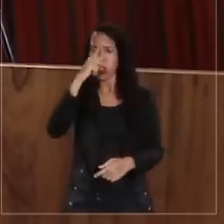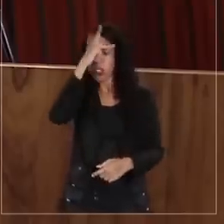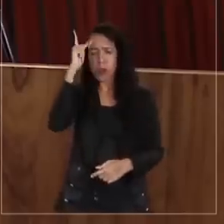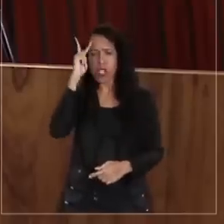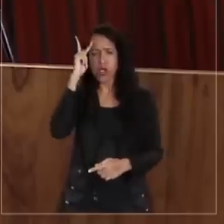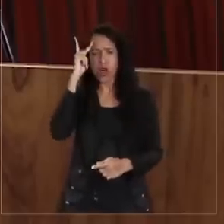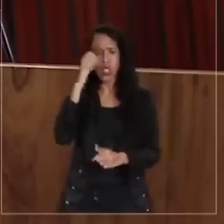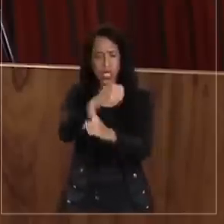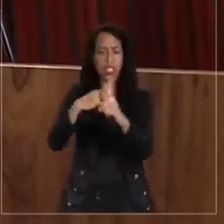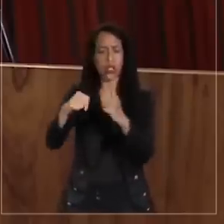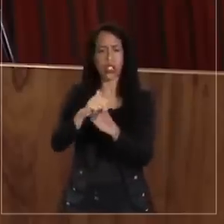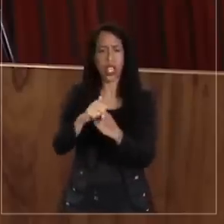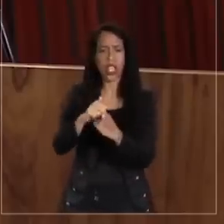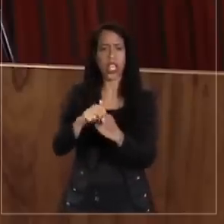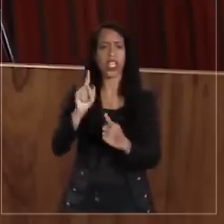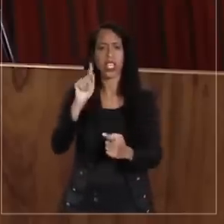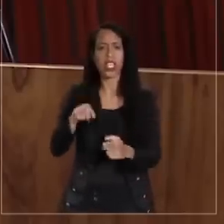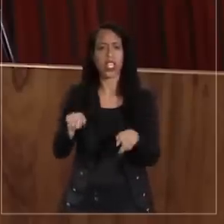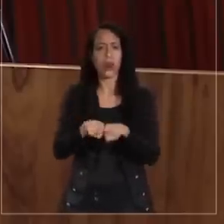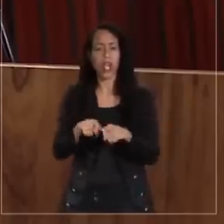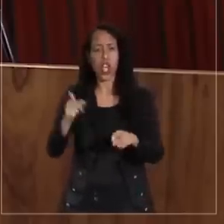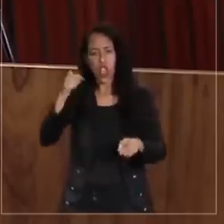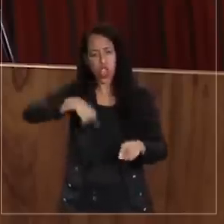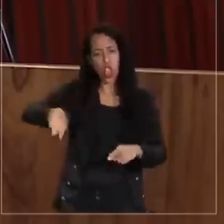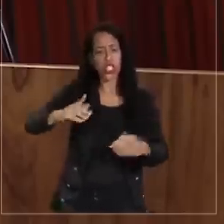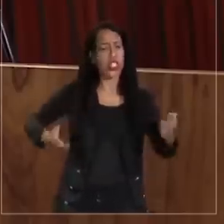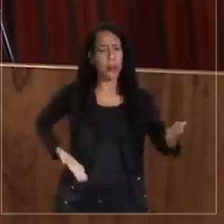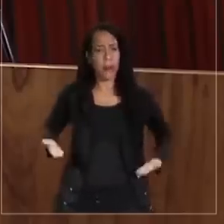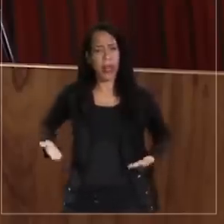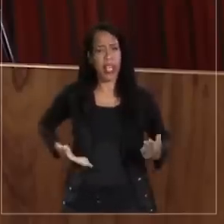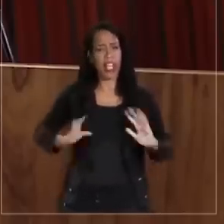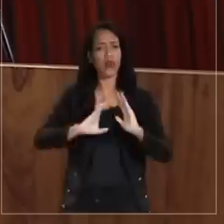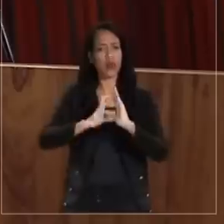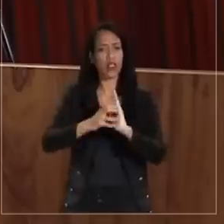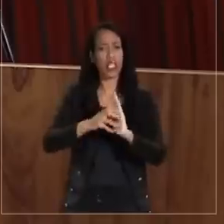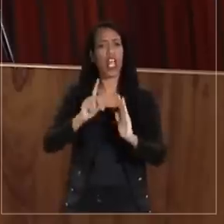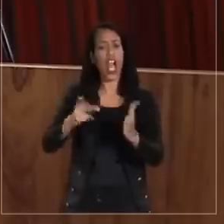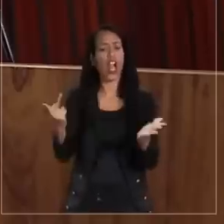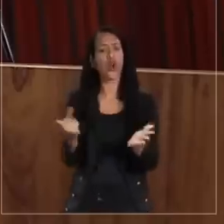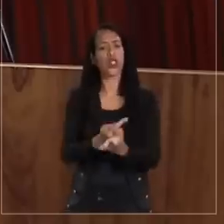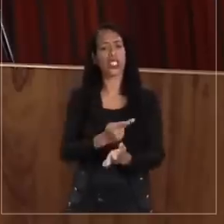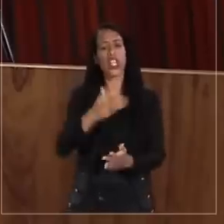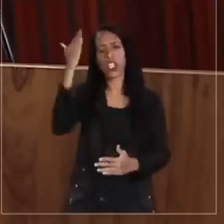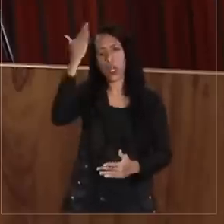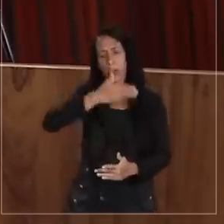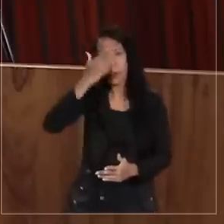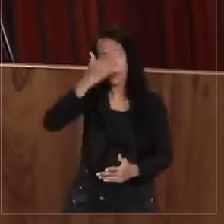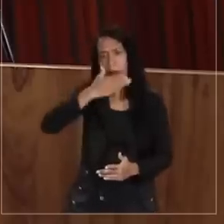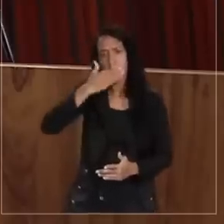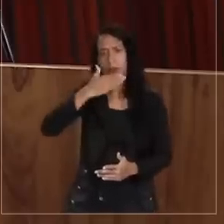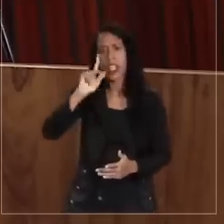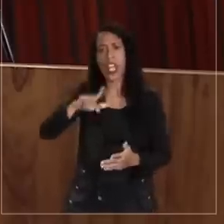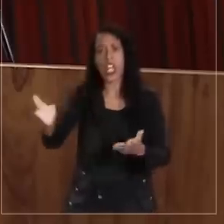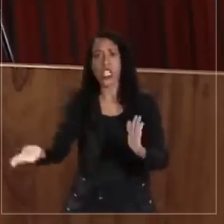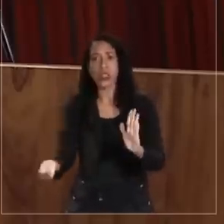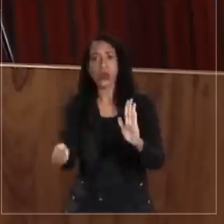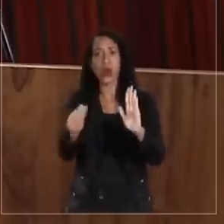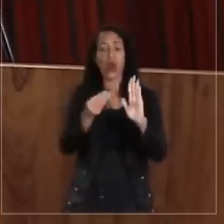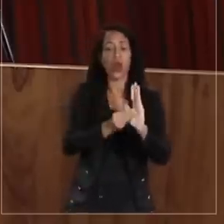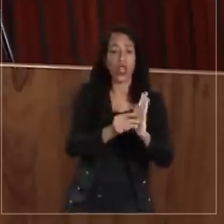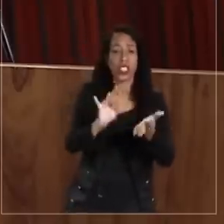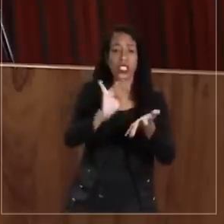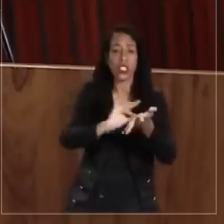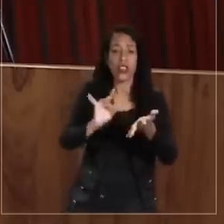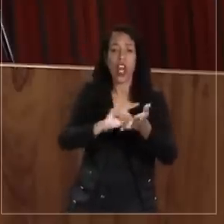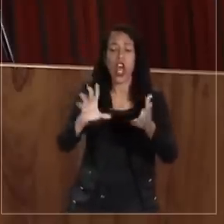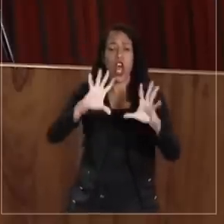muito mais dever que nós servidores públicos temos. Isso aconteceu, está comprovado, eu estou transcrevendo no meu voto